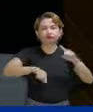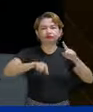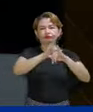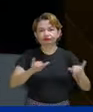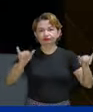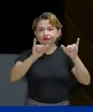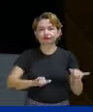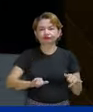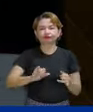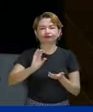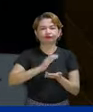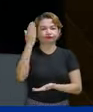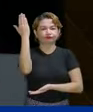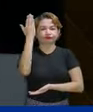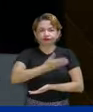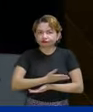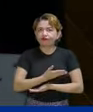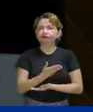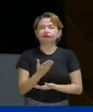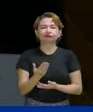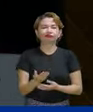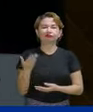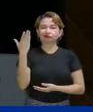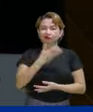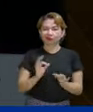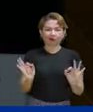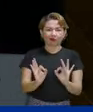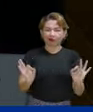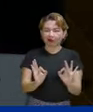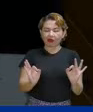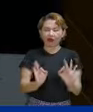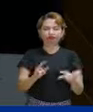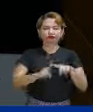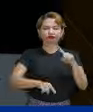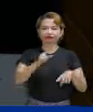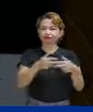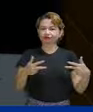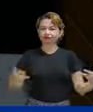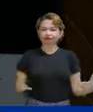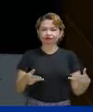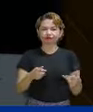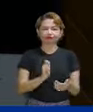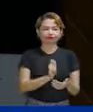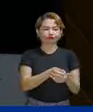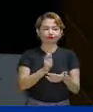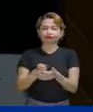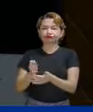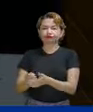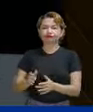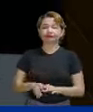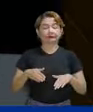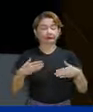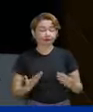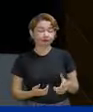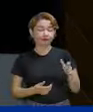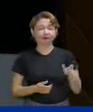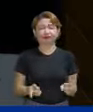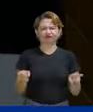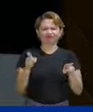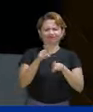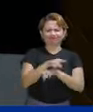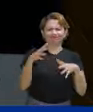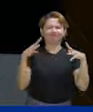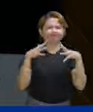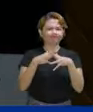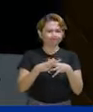devida comprovação da distribuição do material. Nos embargos, a embargante alega que houve omissão e contradição